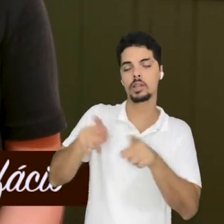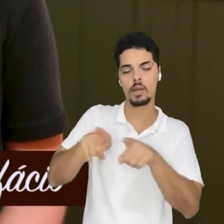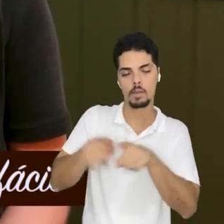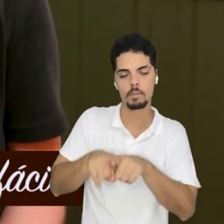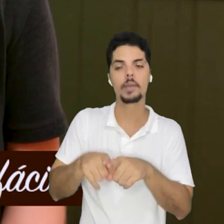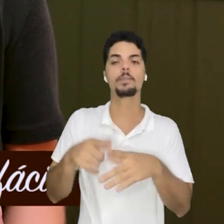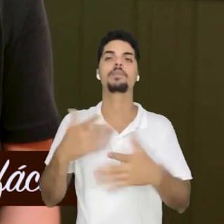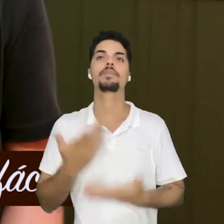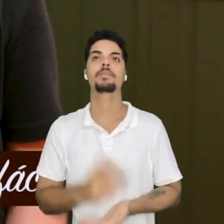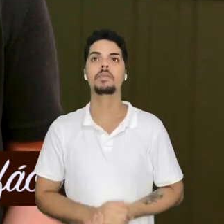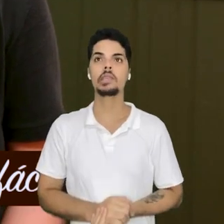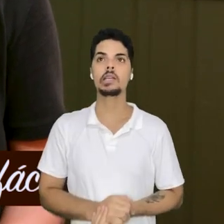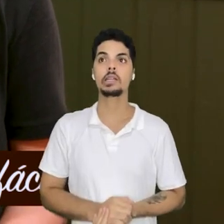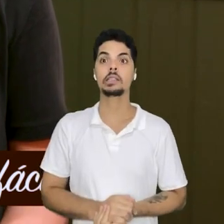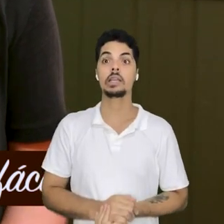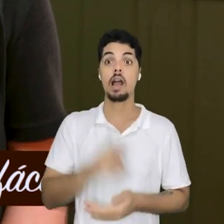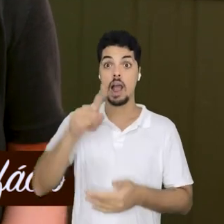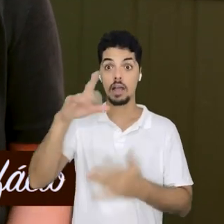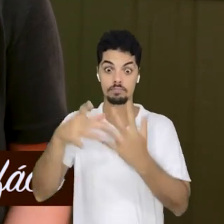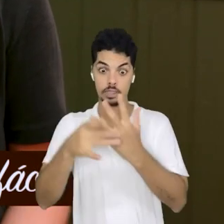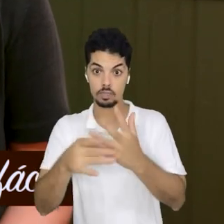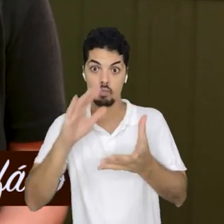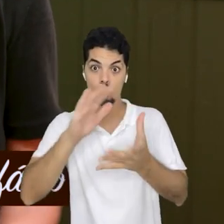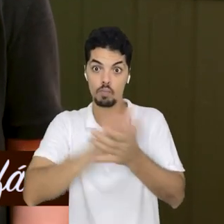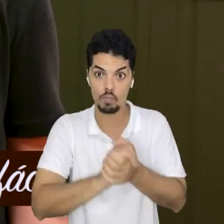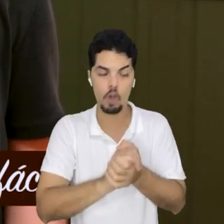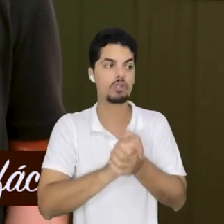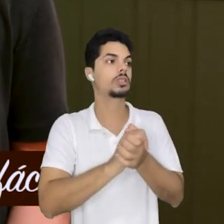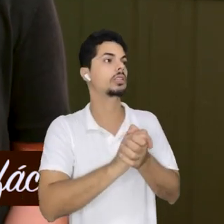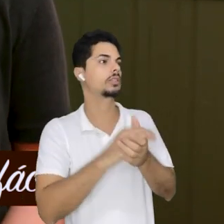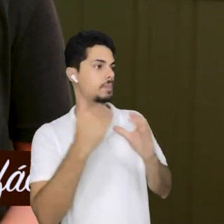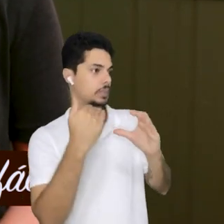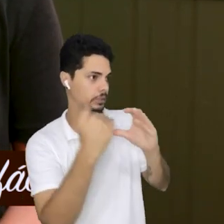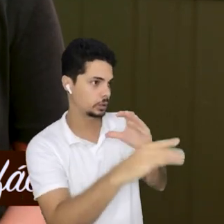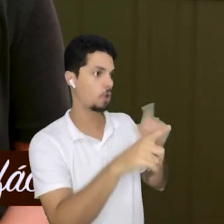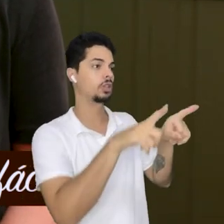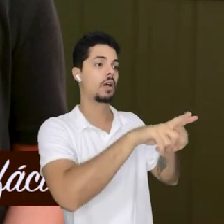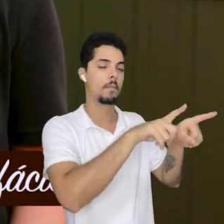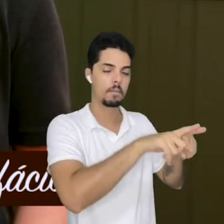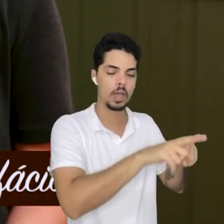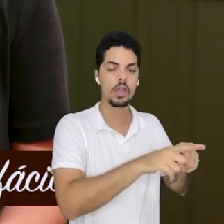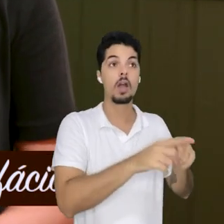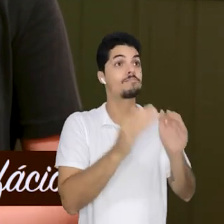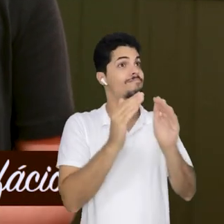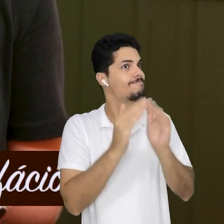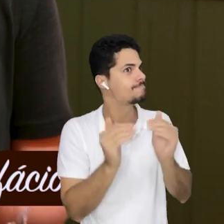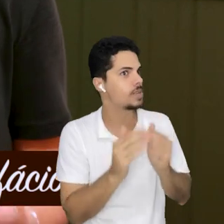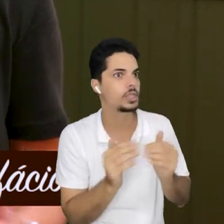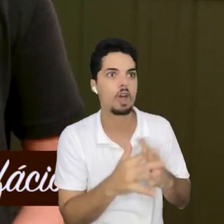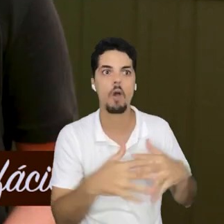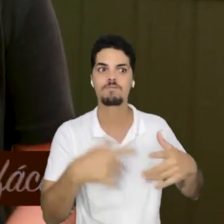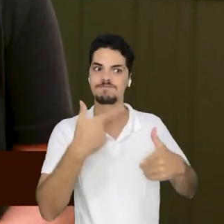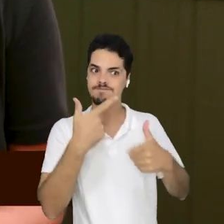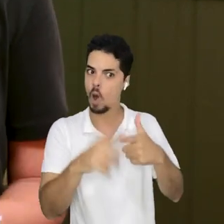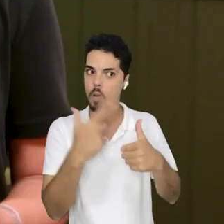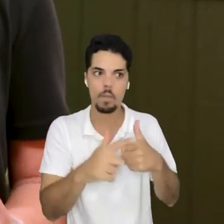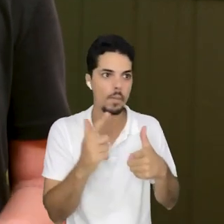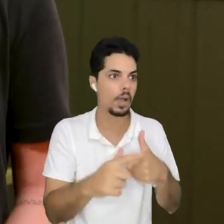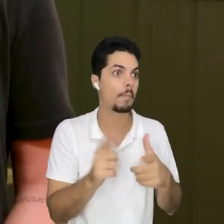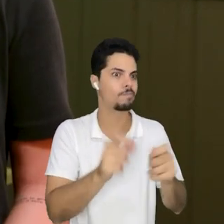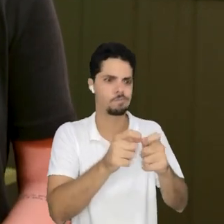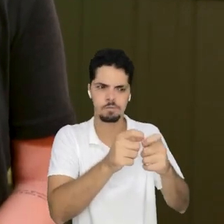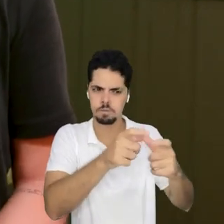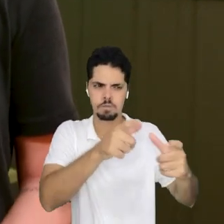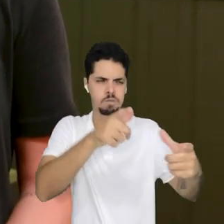da Leopoldina, sua esposa, pedindo para que ele declarasse a independência logo, né, dizendo que a situação estava